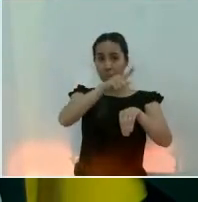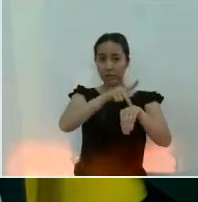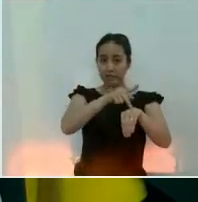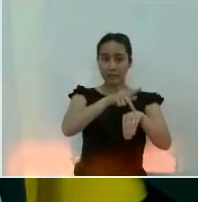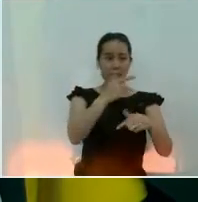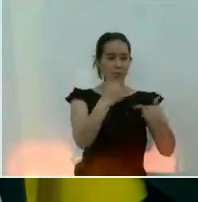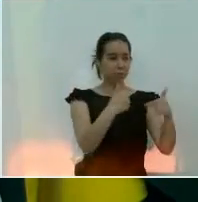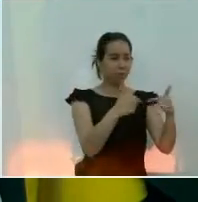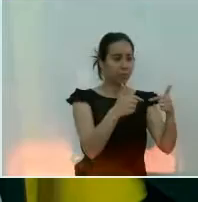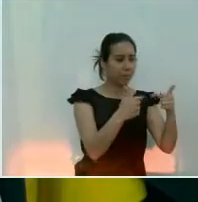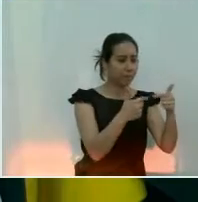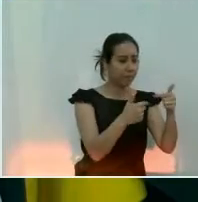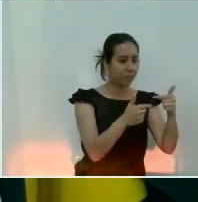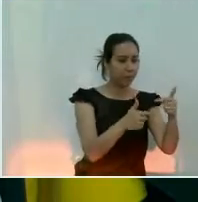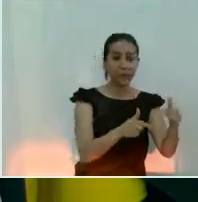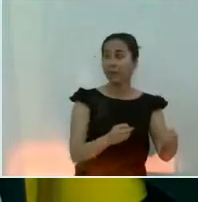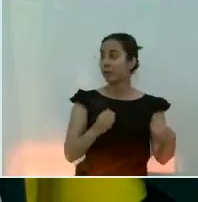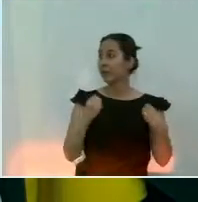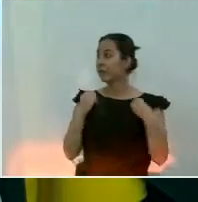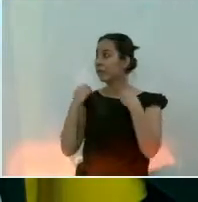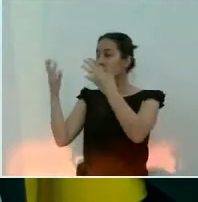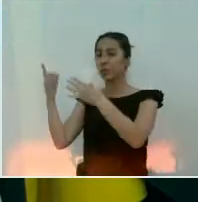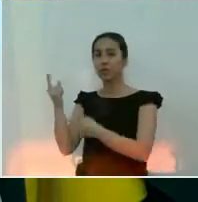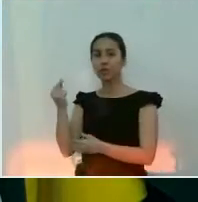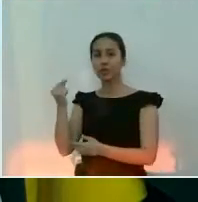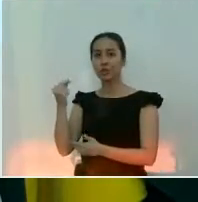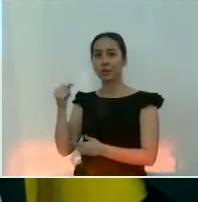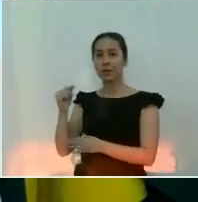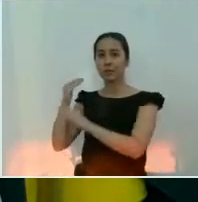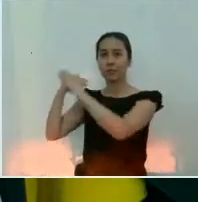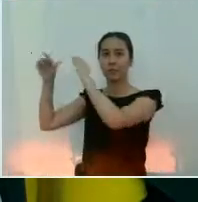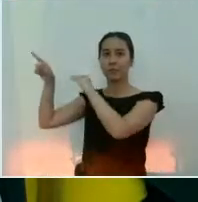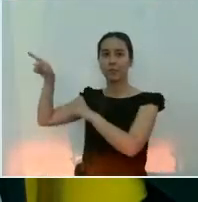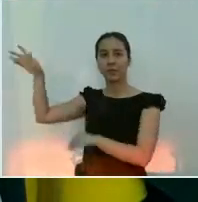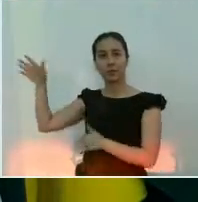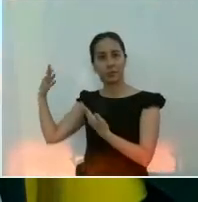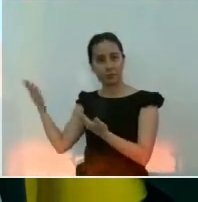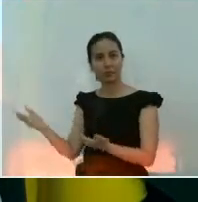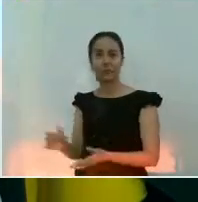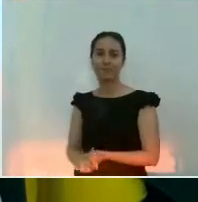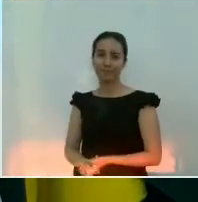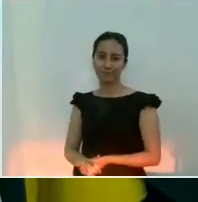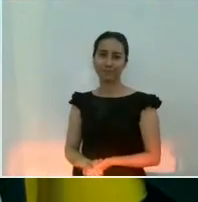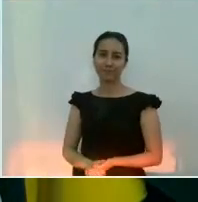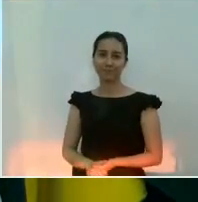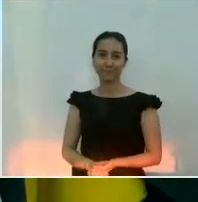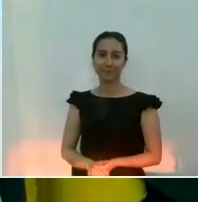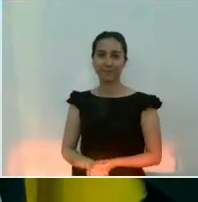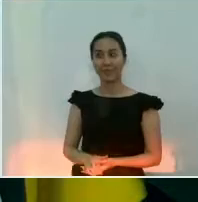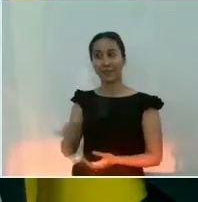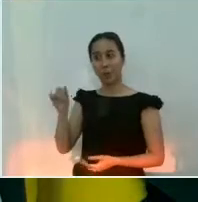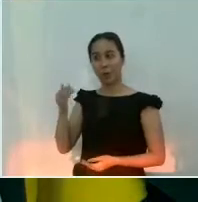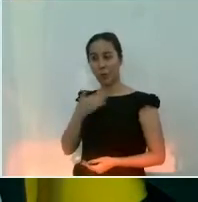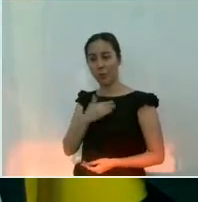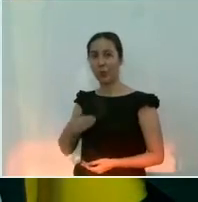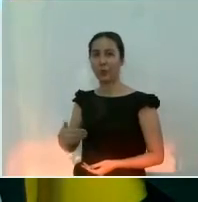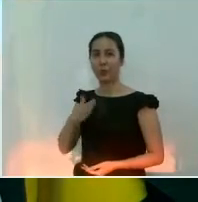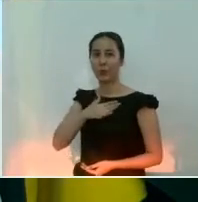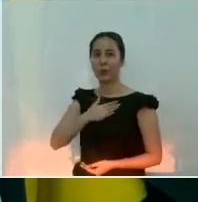que é típica da itália nada que ninguém falou aqui curiosidade aventura